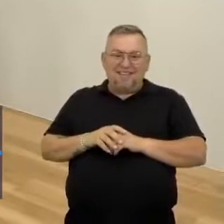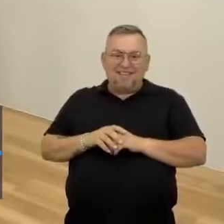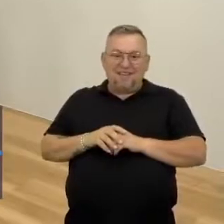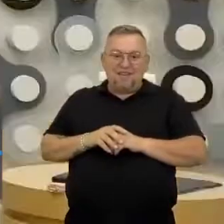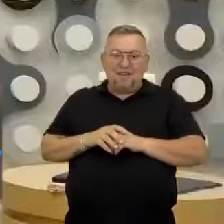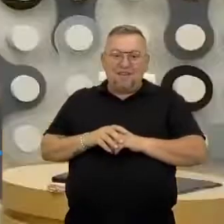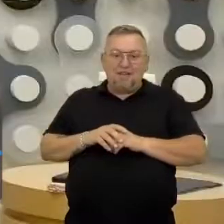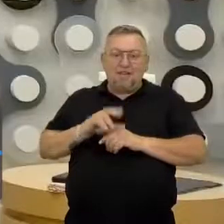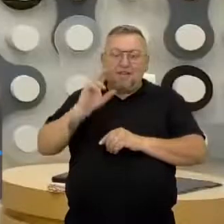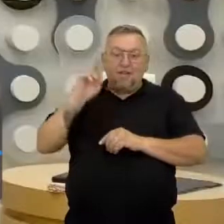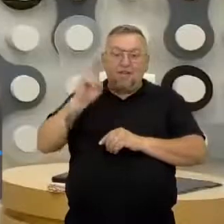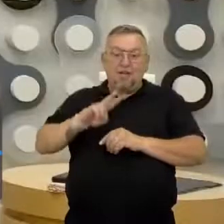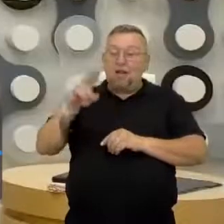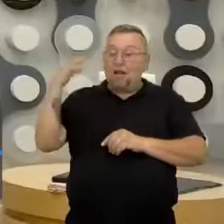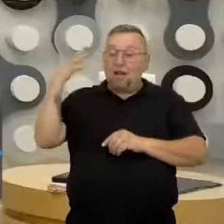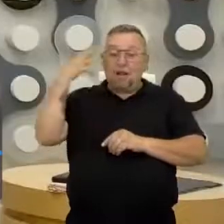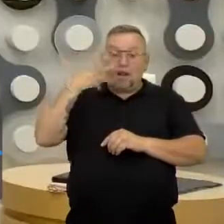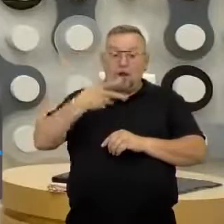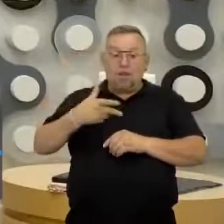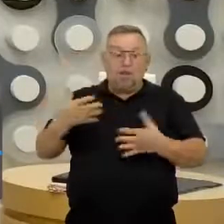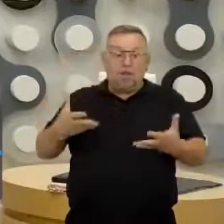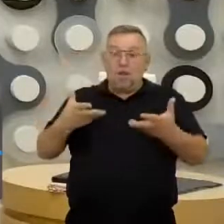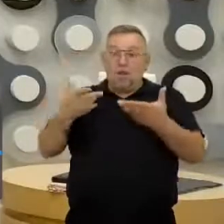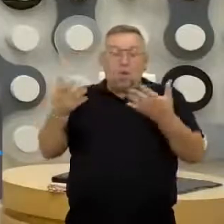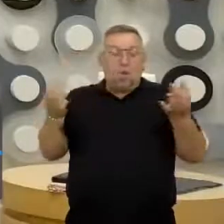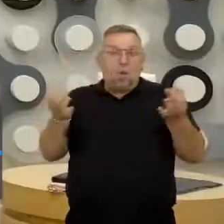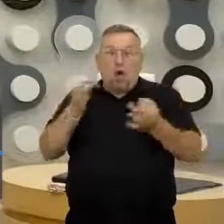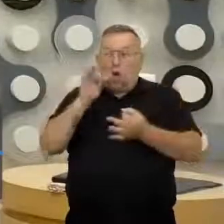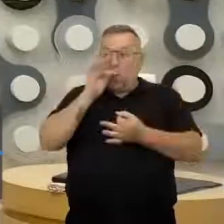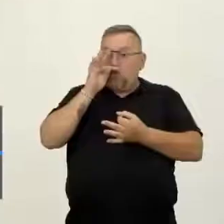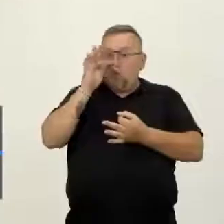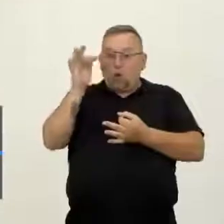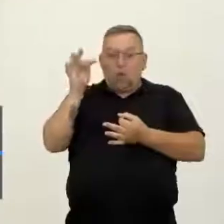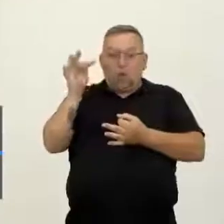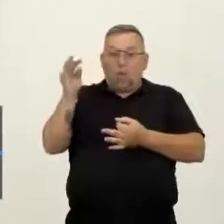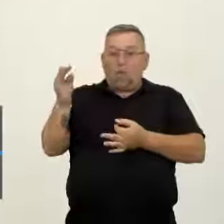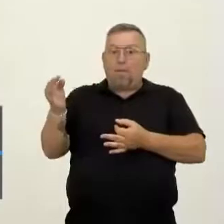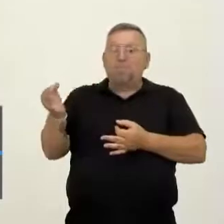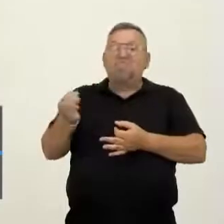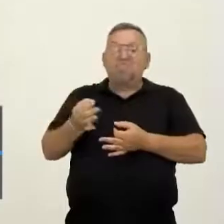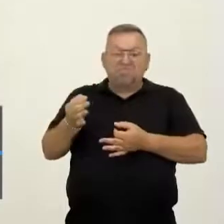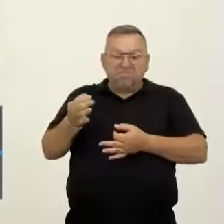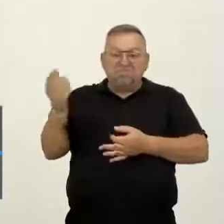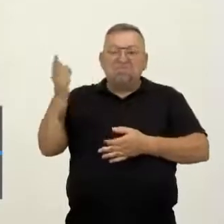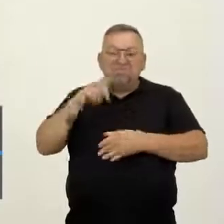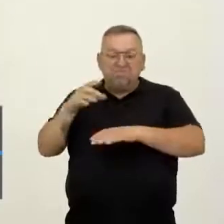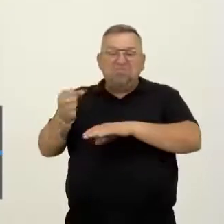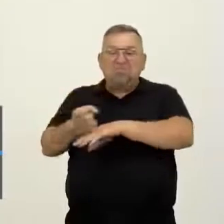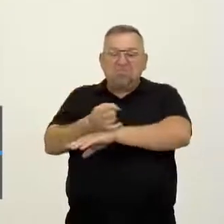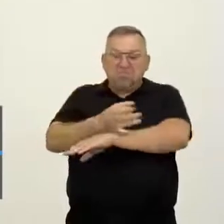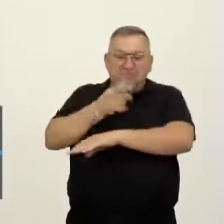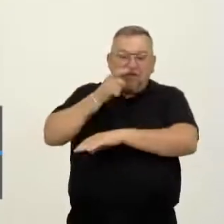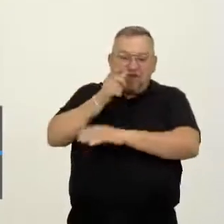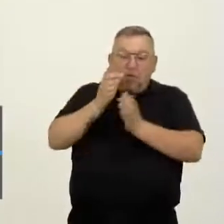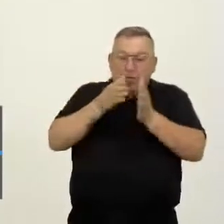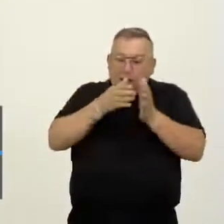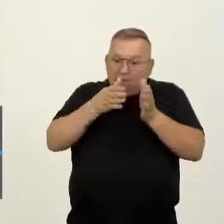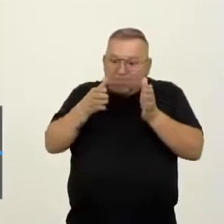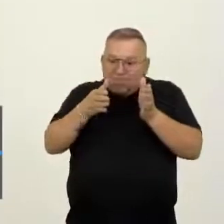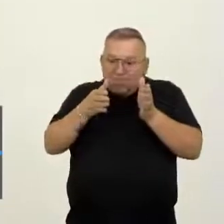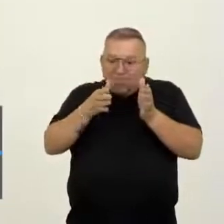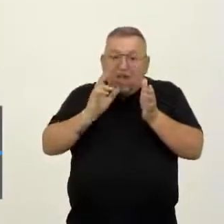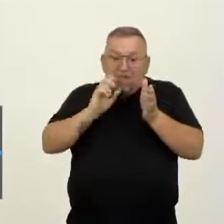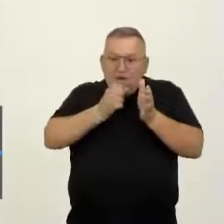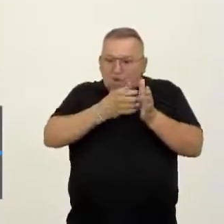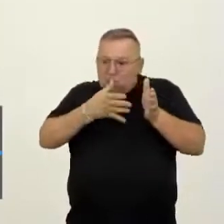E aqui o pessoal é lindo, maravilhoso, bárbaro. É legal, bem né? Legal, nossa, mesmo. É emocionante. Olha que a gente assistiu só um pedacinho, né?